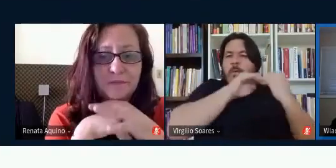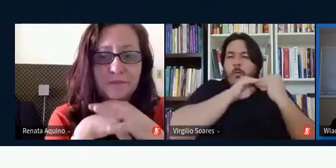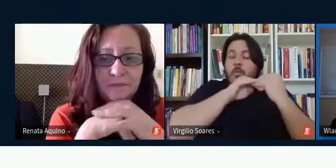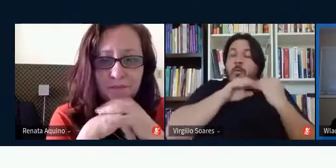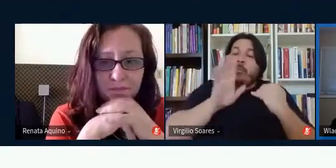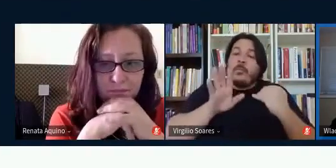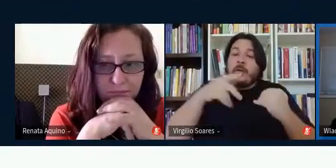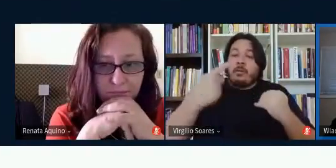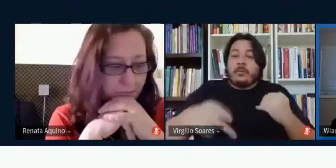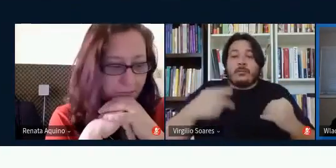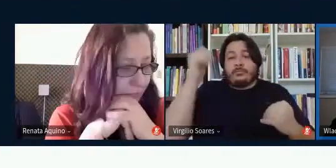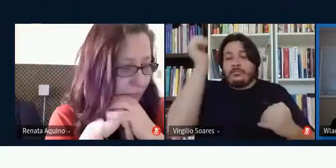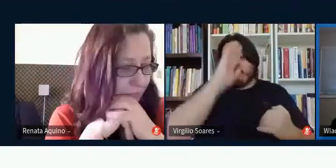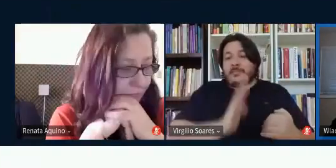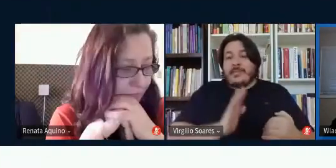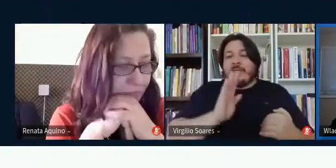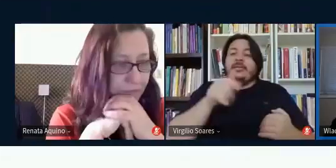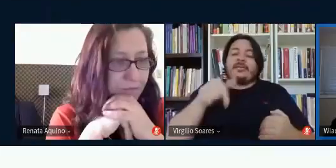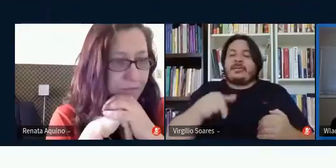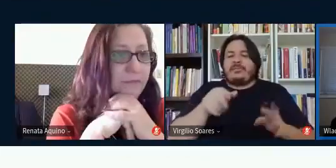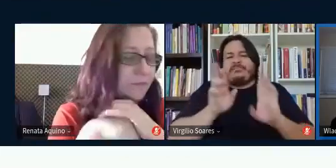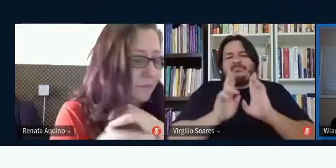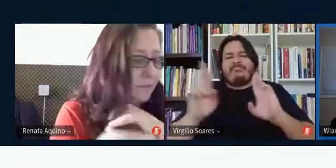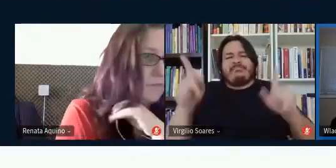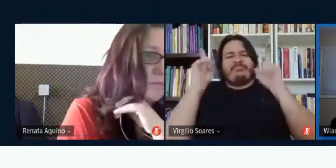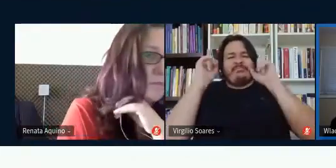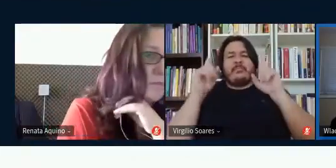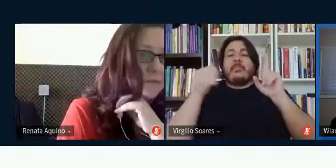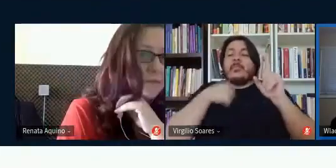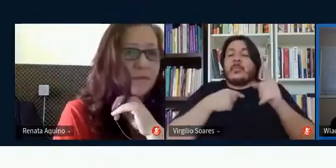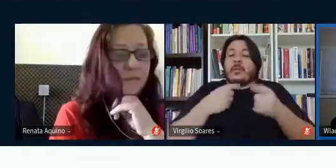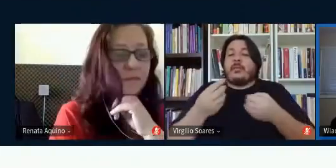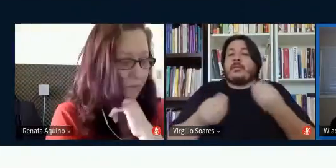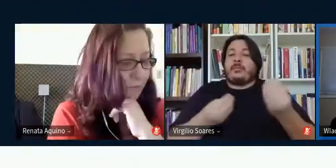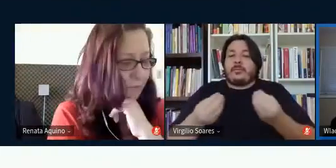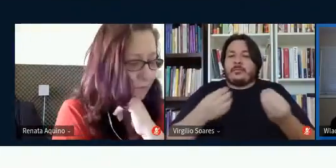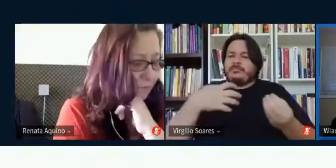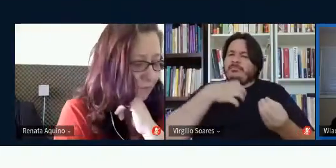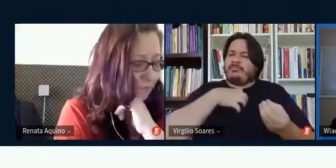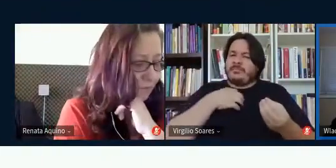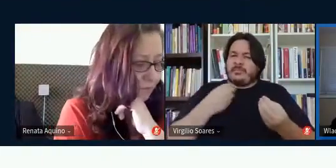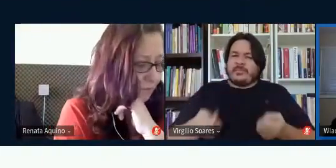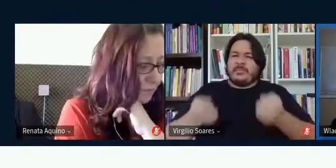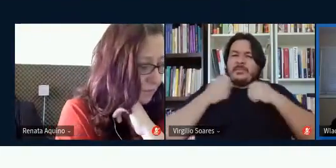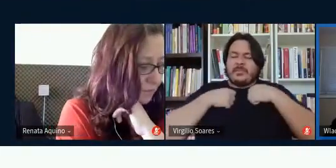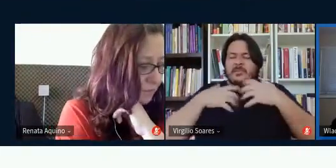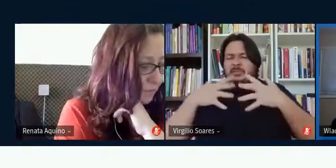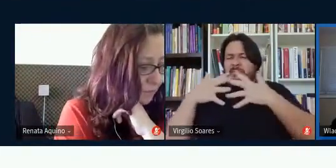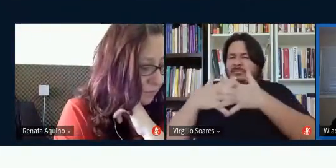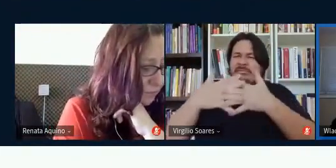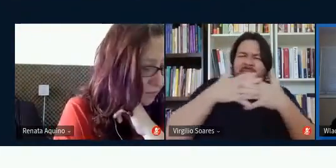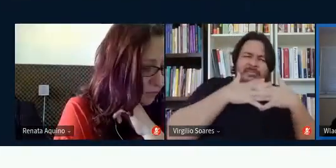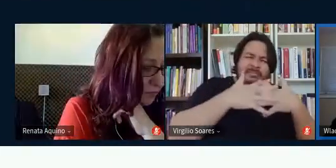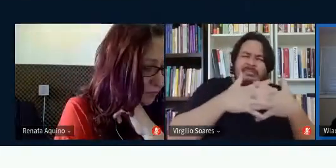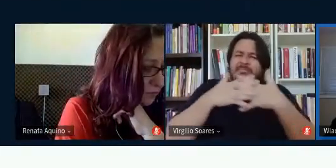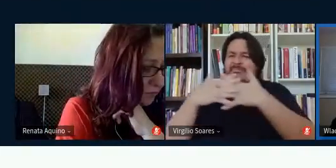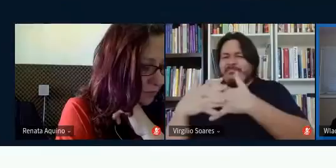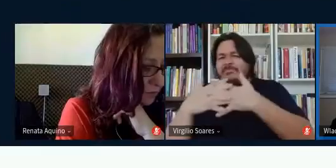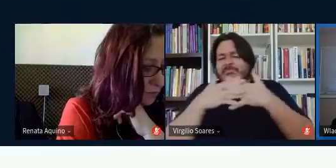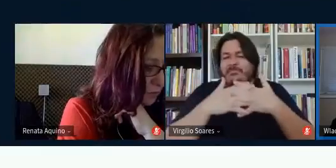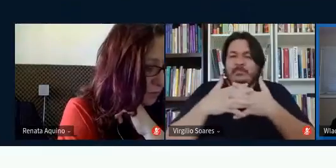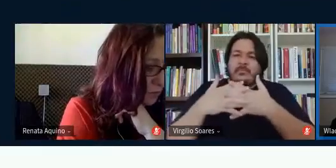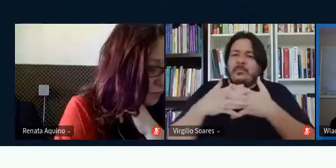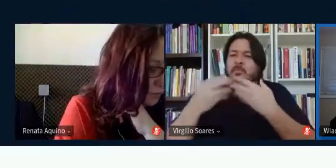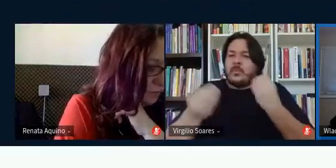elites políticas tem sido muito diferente. Isso cria uma enorme confusão para o lado da demanda